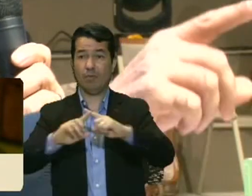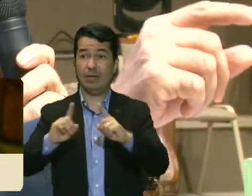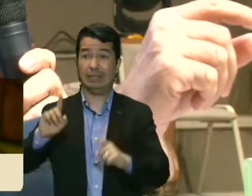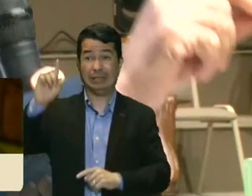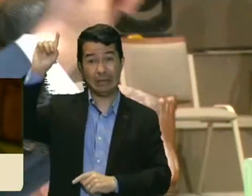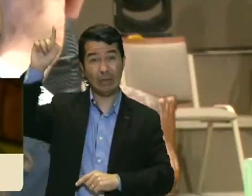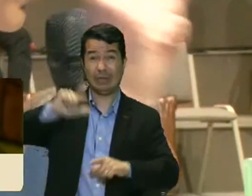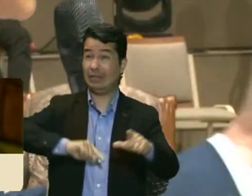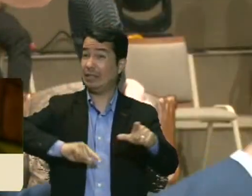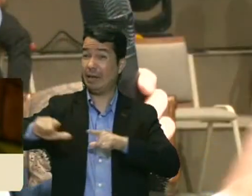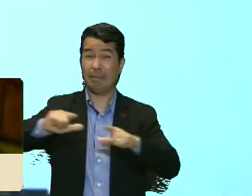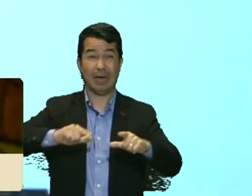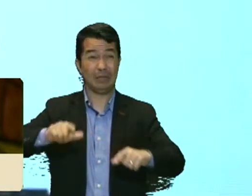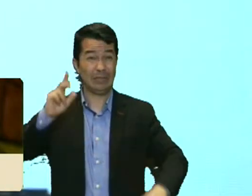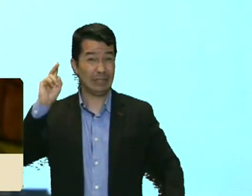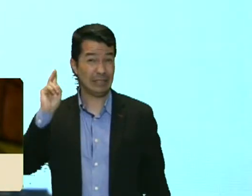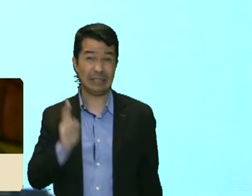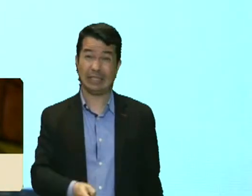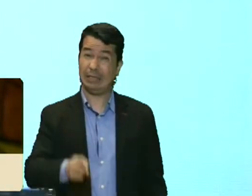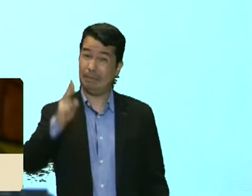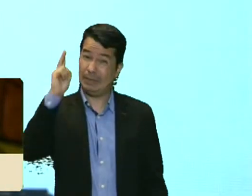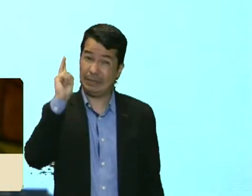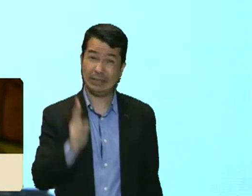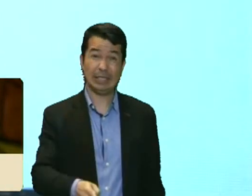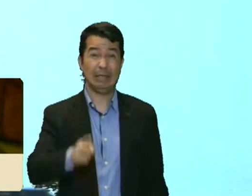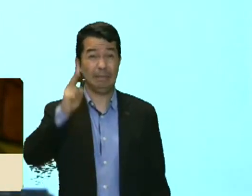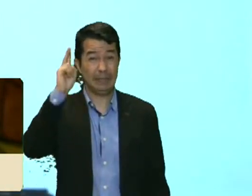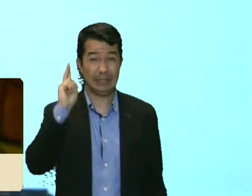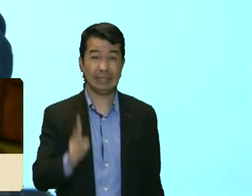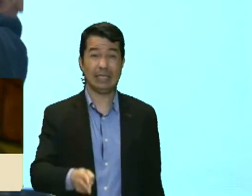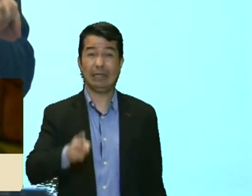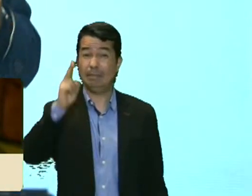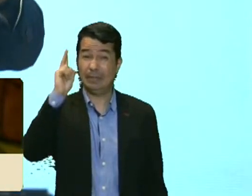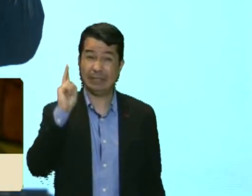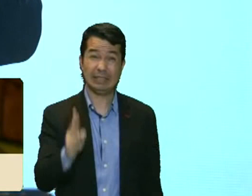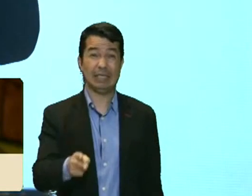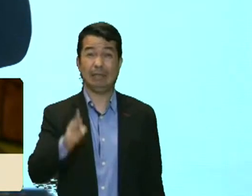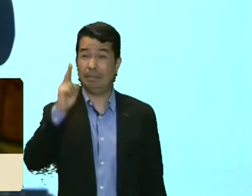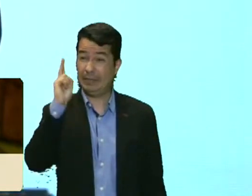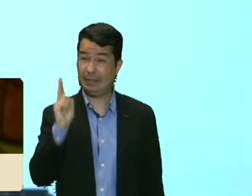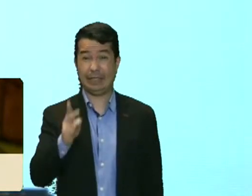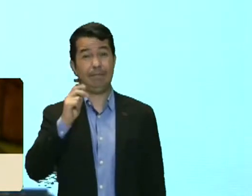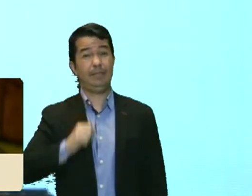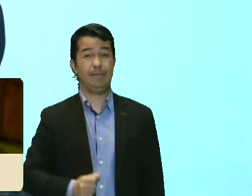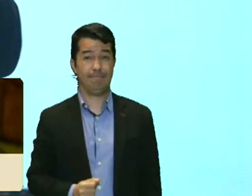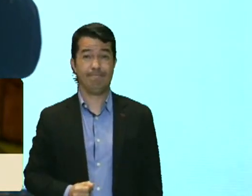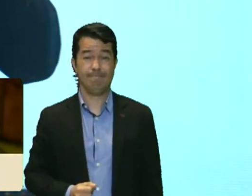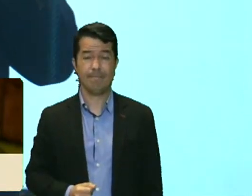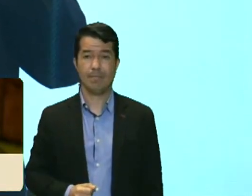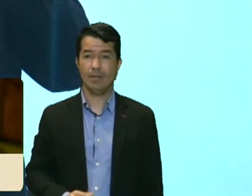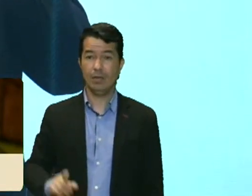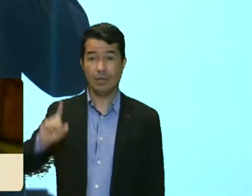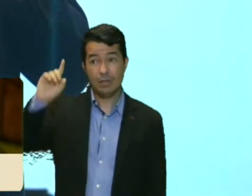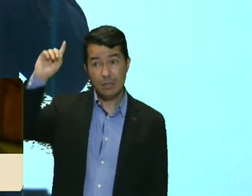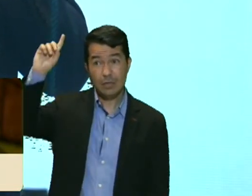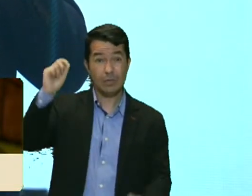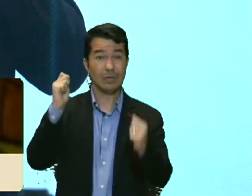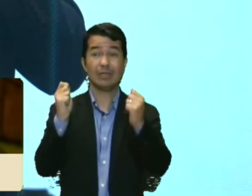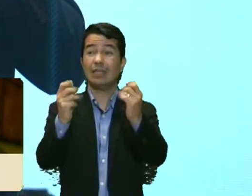Aquele que pode dar a vitória que você espera, aquele que vai caminhar com você sobre o vale da sombra e da morte,